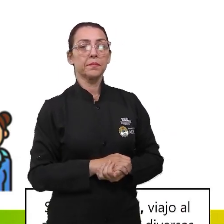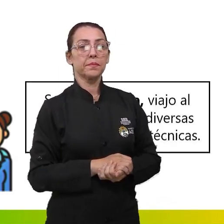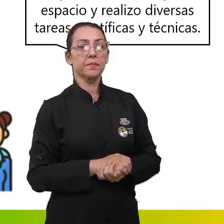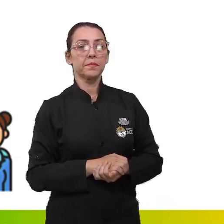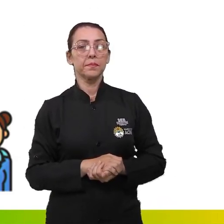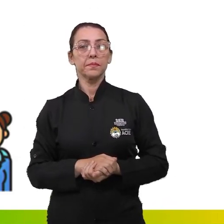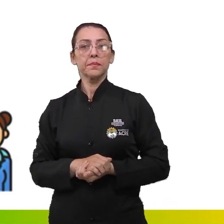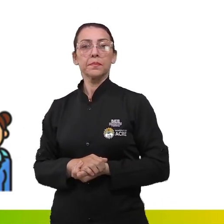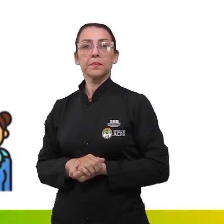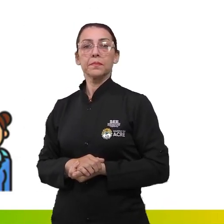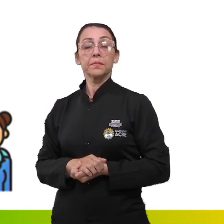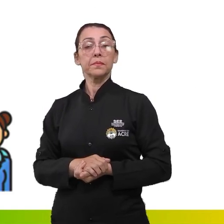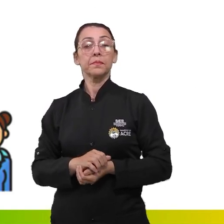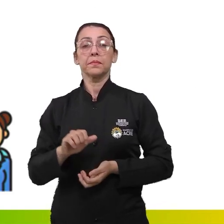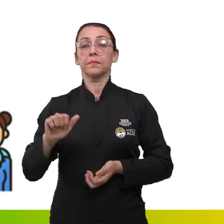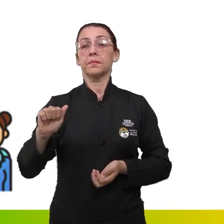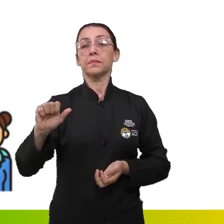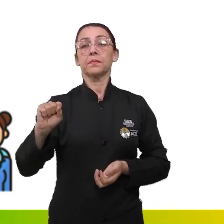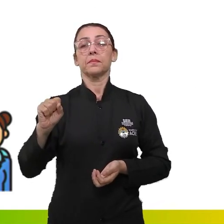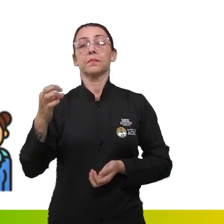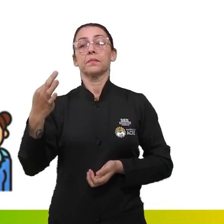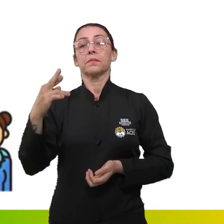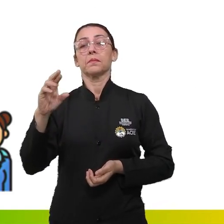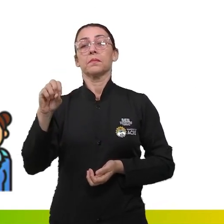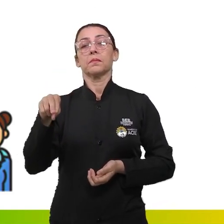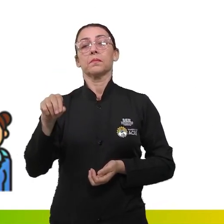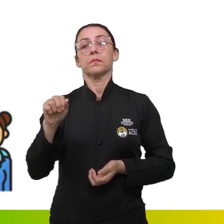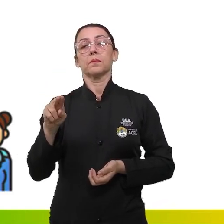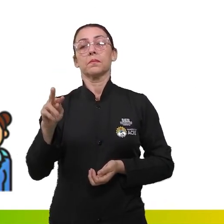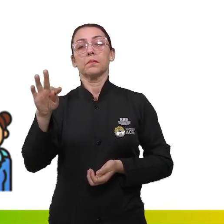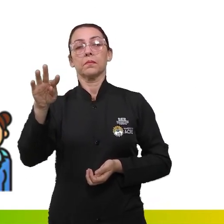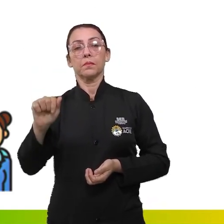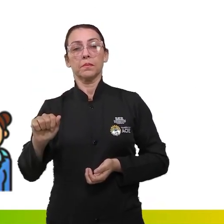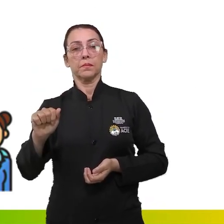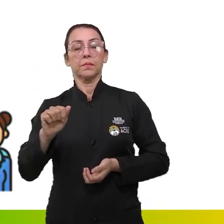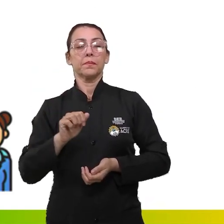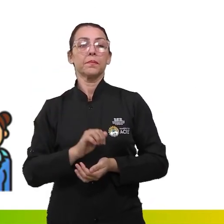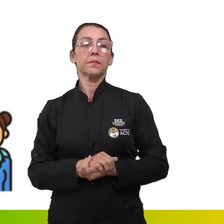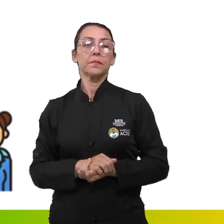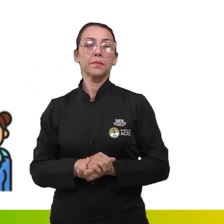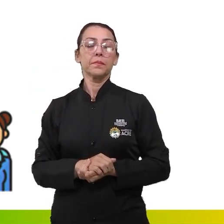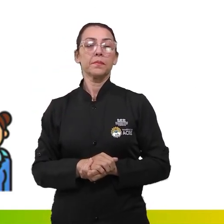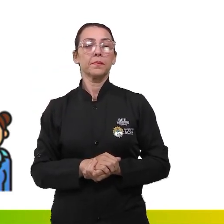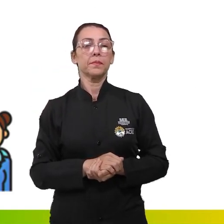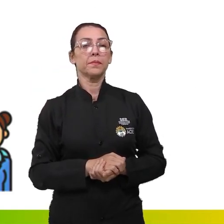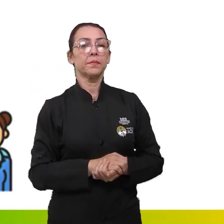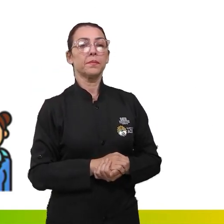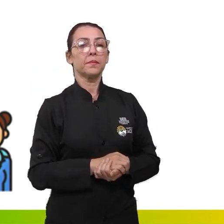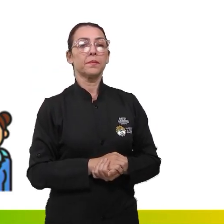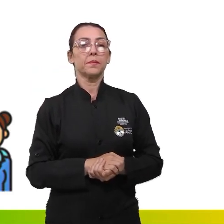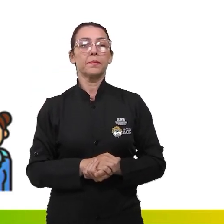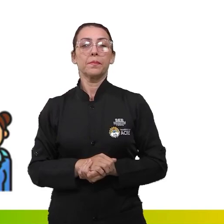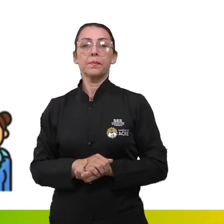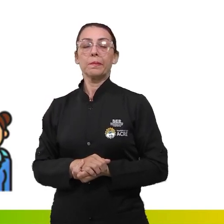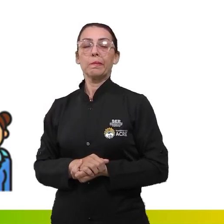plantas, constrói. Na verdade, é responsável pela construção. Quem constrói são os outros profissionais envolvidos aí nesse